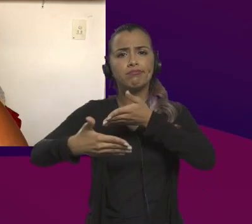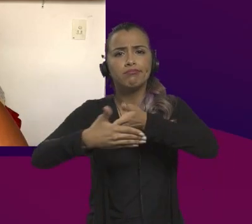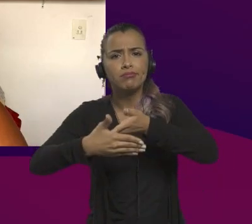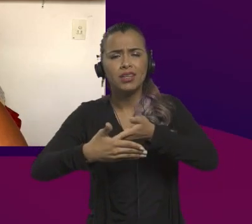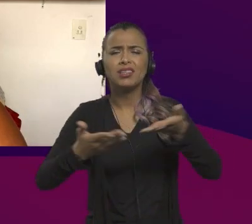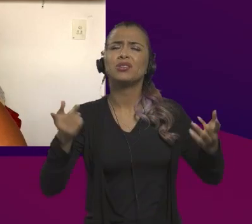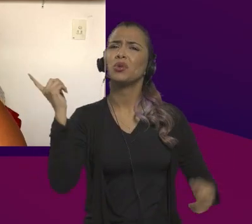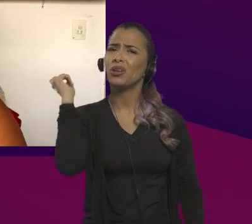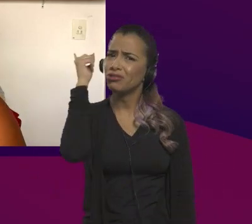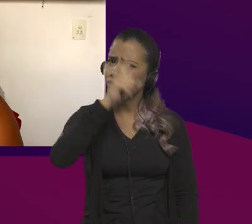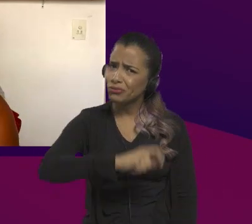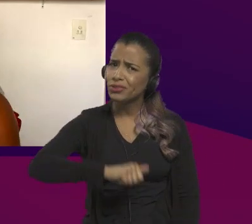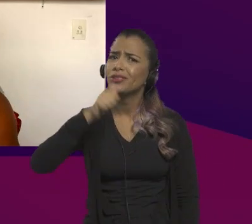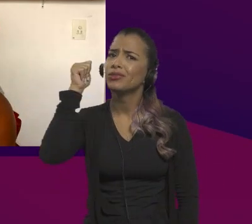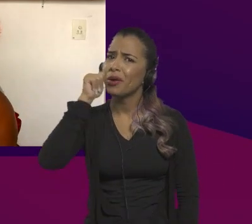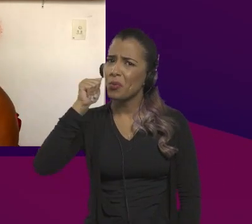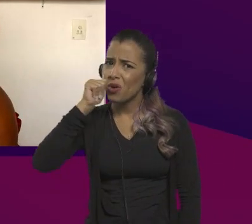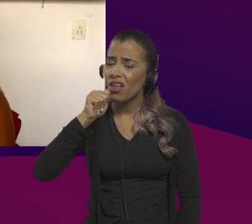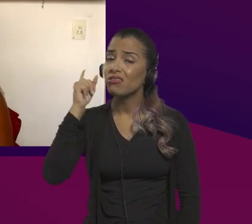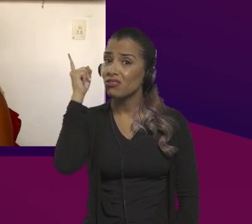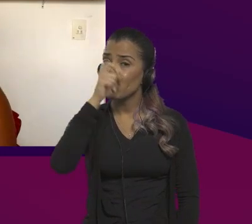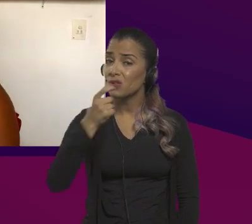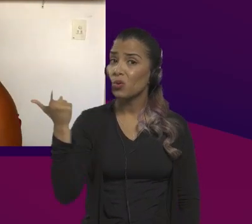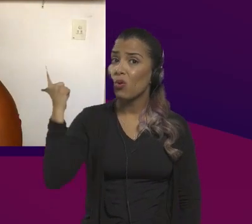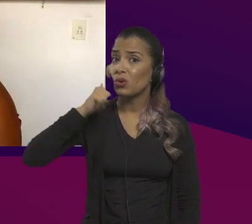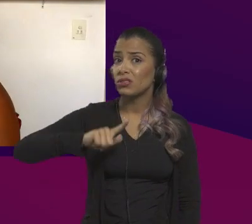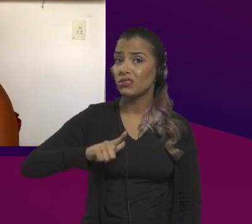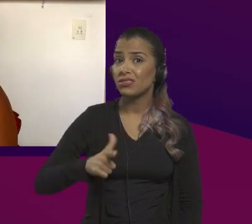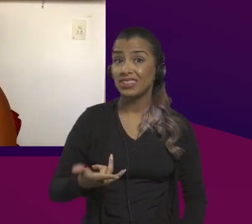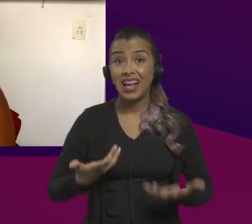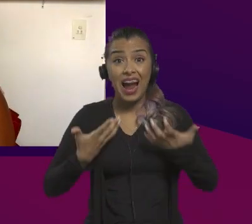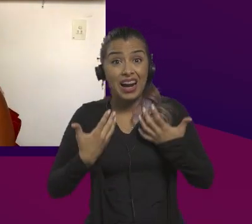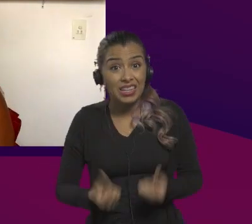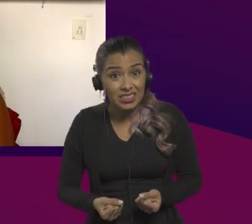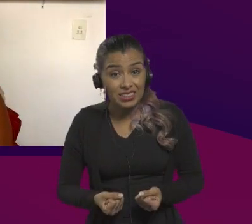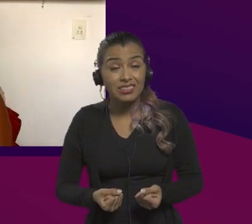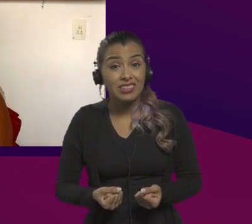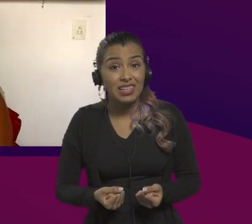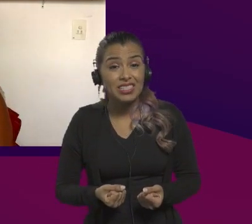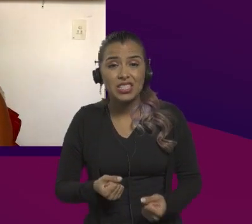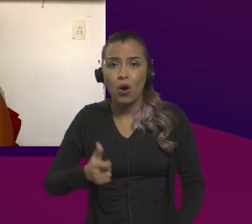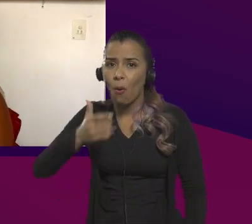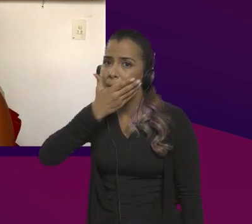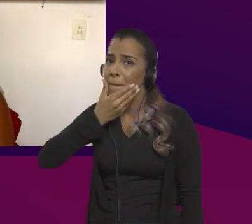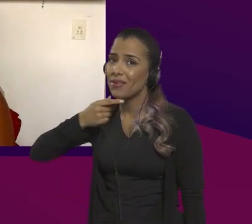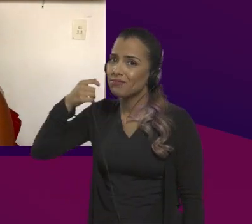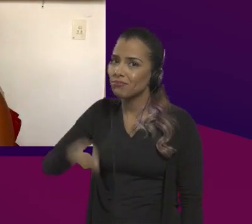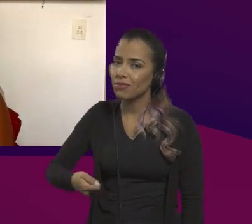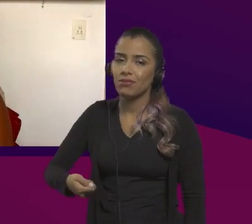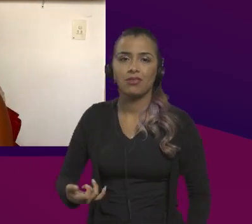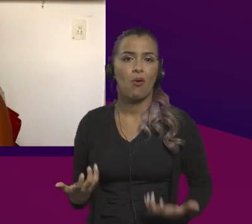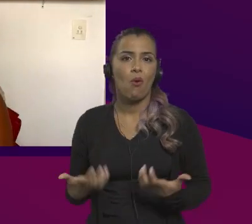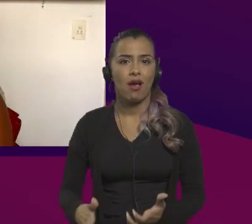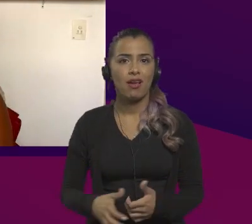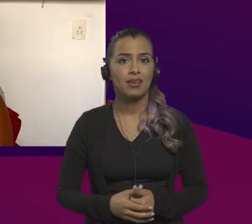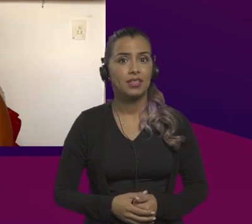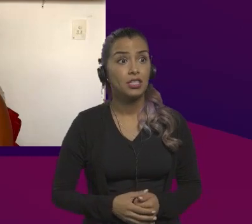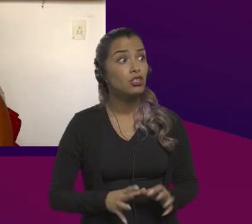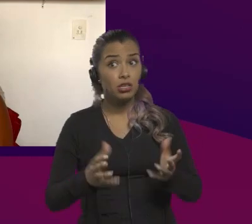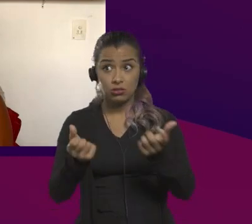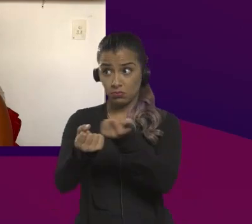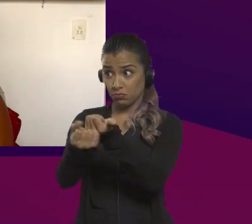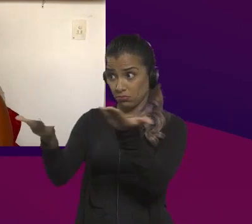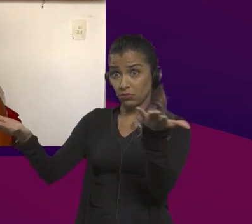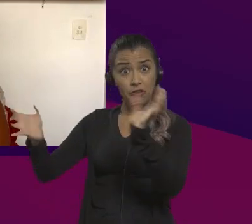muito difícil a gente conquistar isso mesmo. É. Aceitação acham... não é o patriarcado não quer. Sim. Vocês acham, gente, podem falar todas, tá?